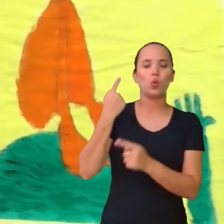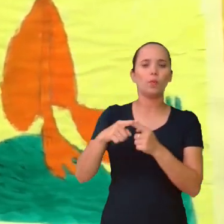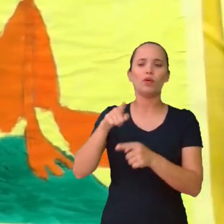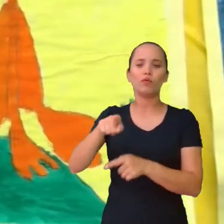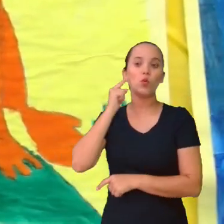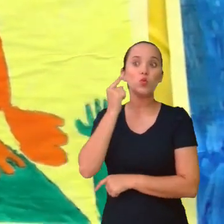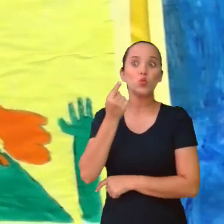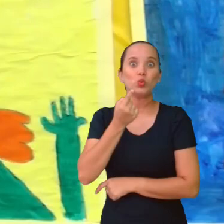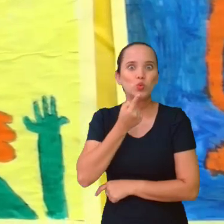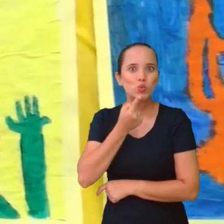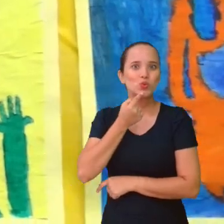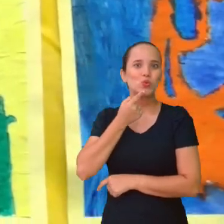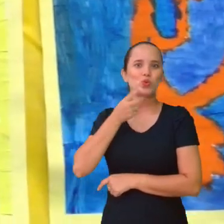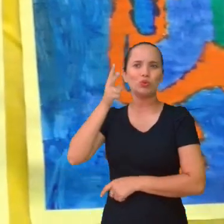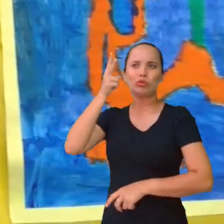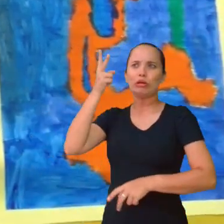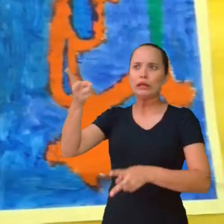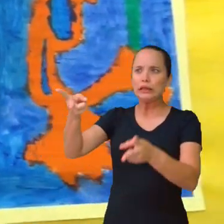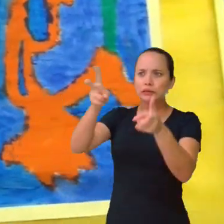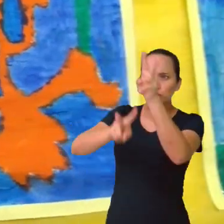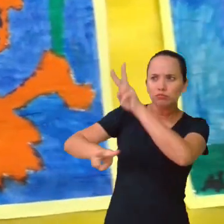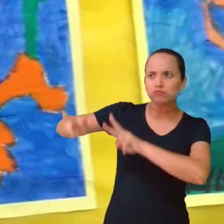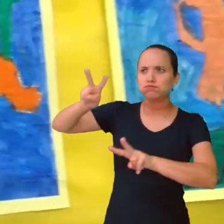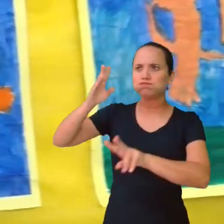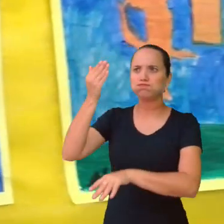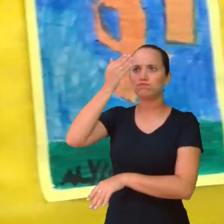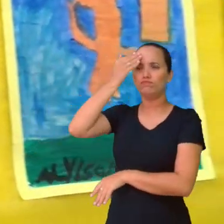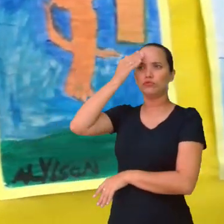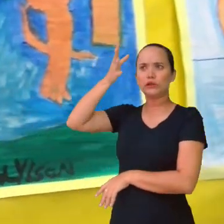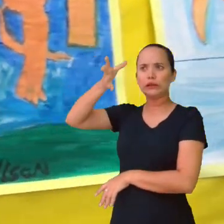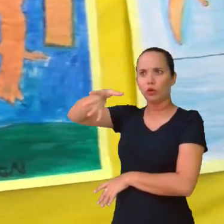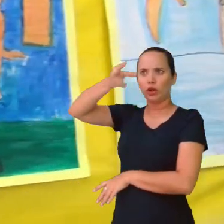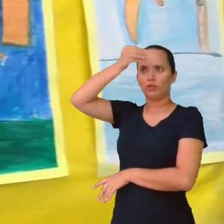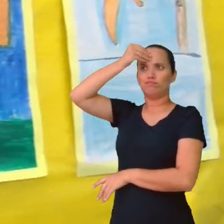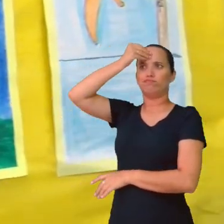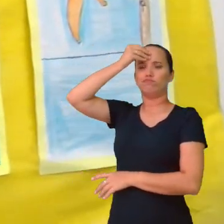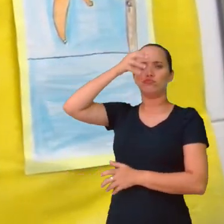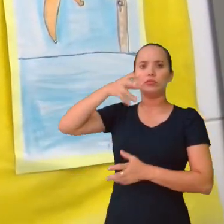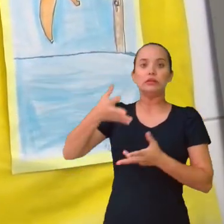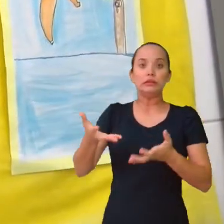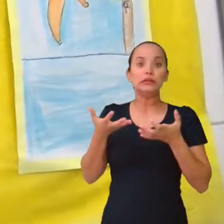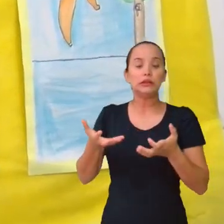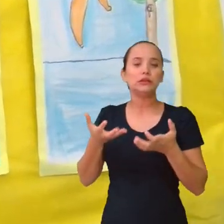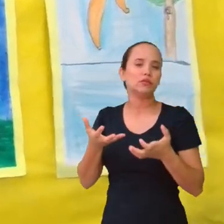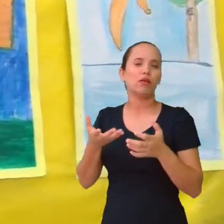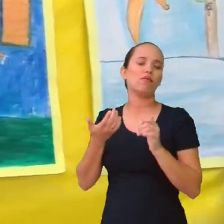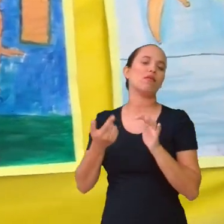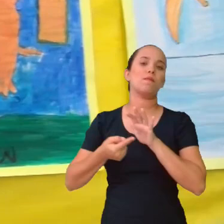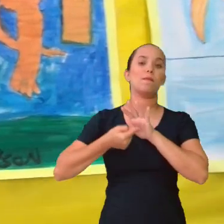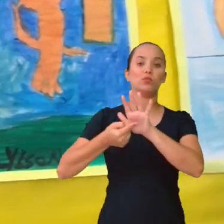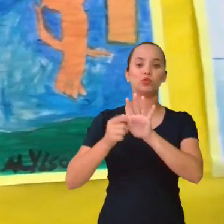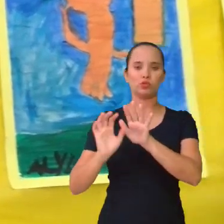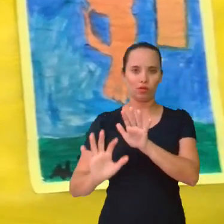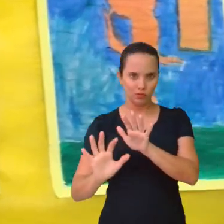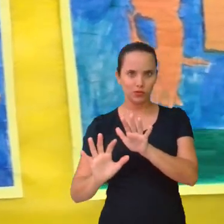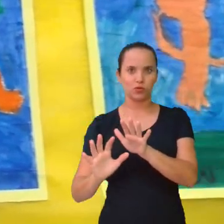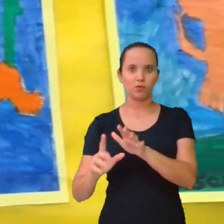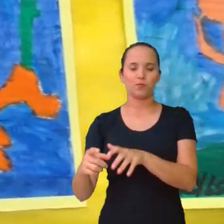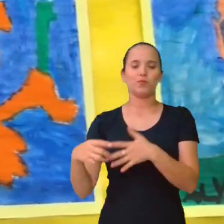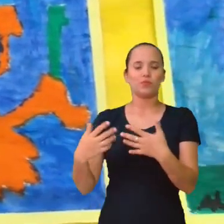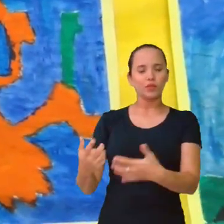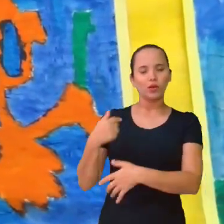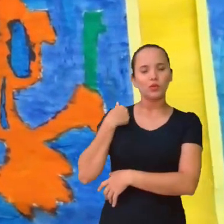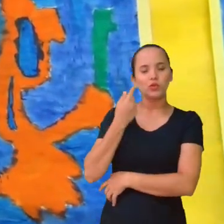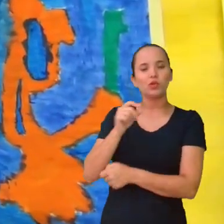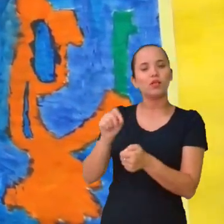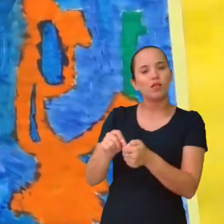isso que o nosso aluno, ele quis buscar. A gente faz com que eles tenham essa